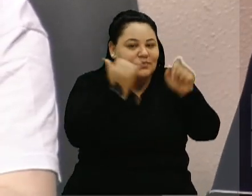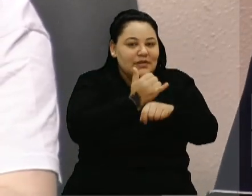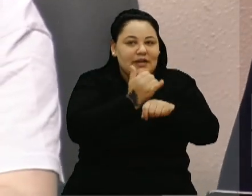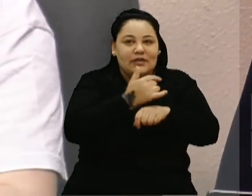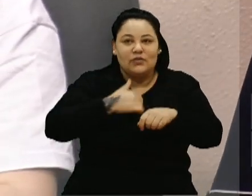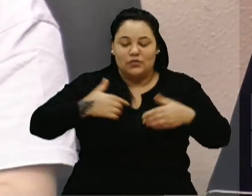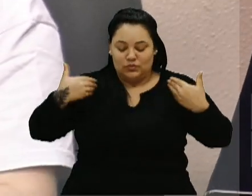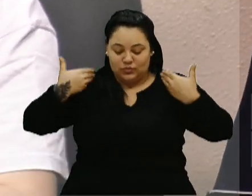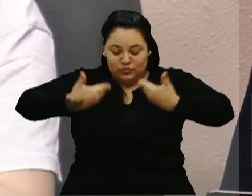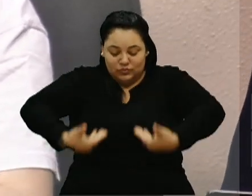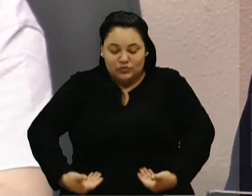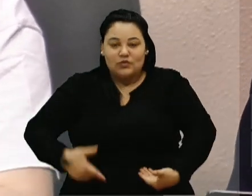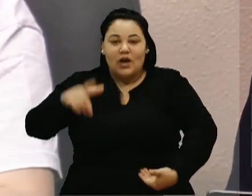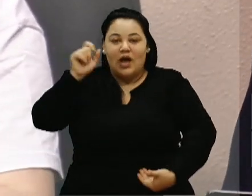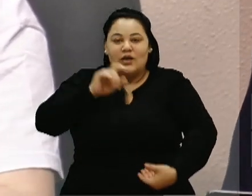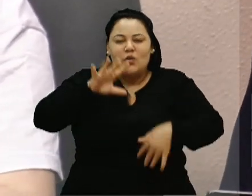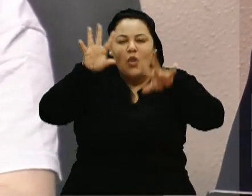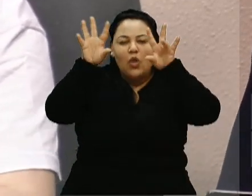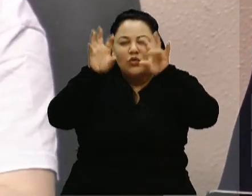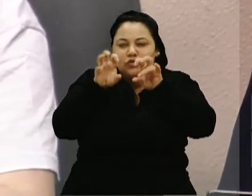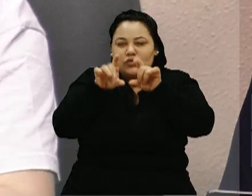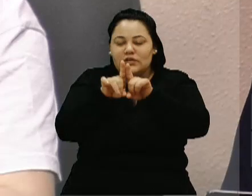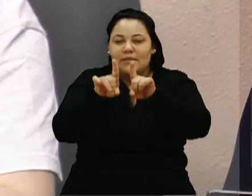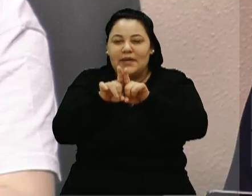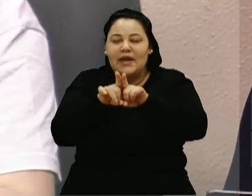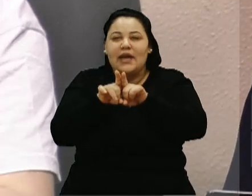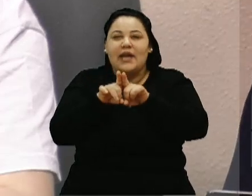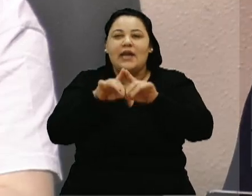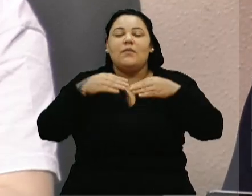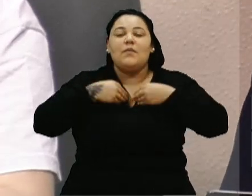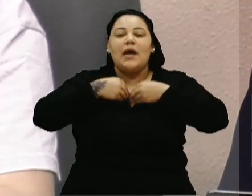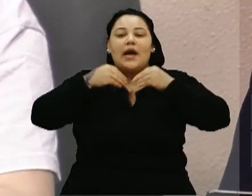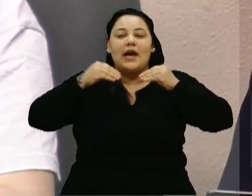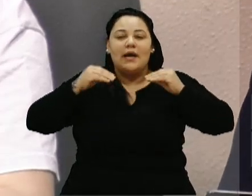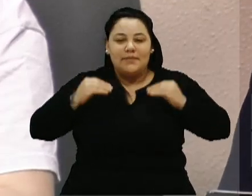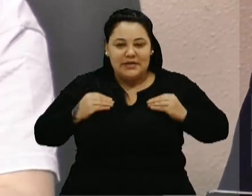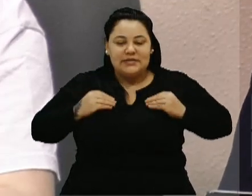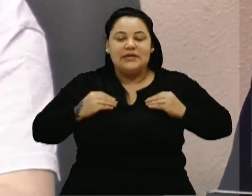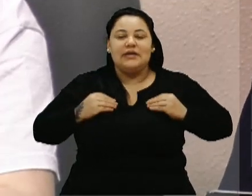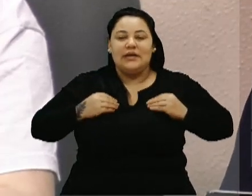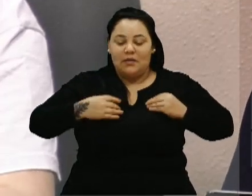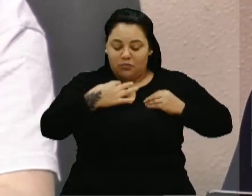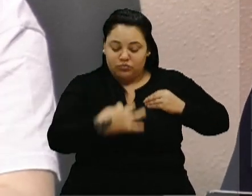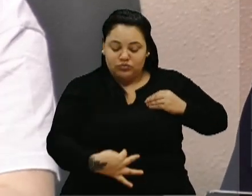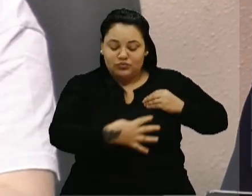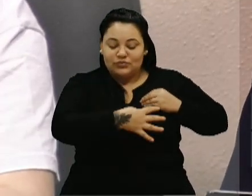um suéter azul escuro sobre uma camisa xadrez azul clara com